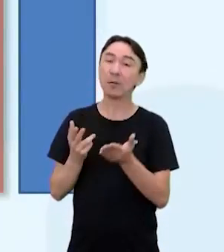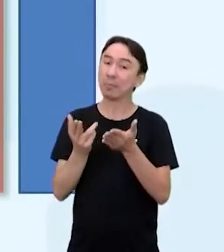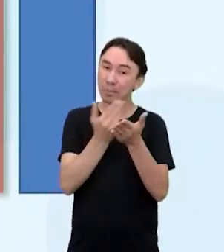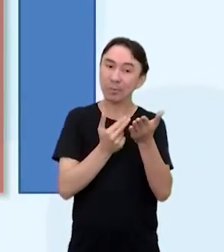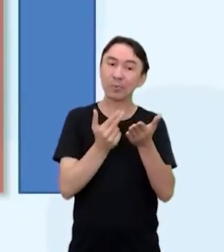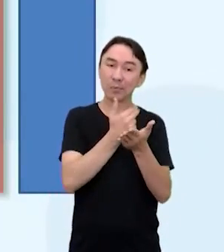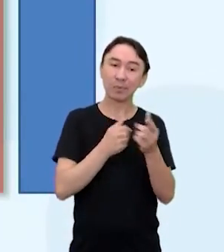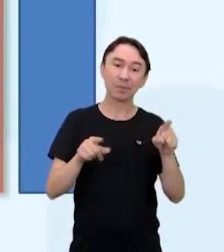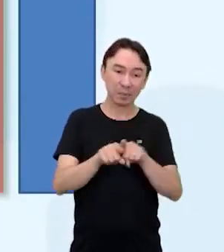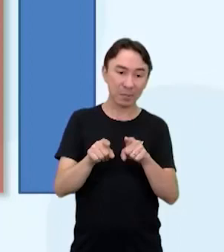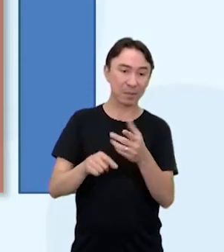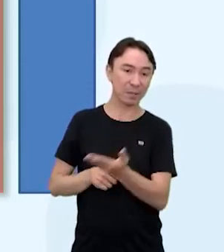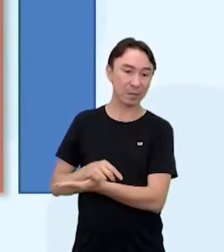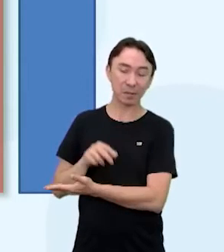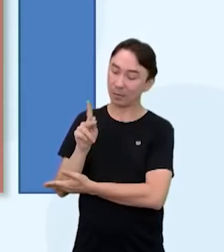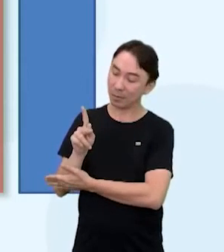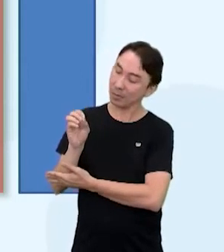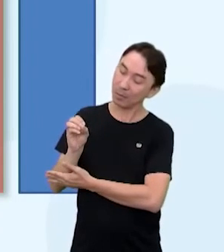obras dele